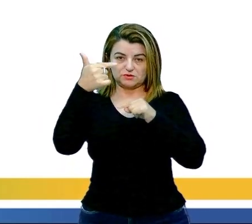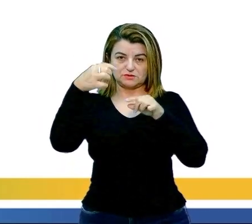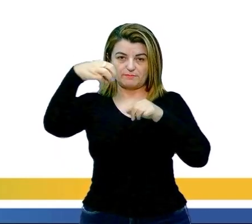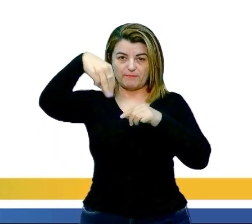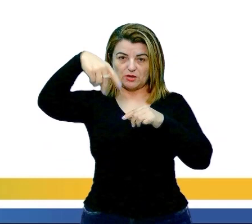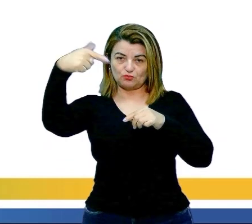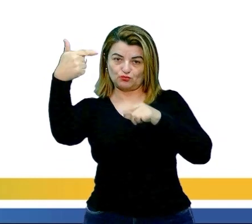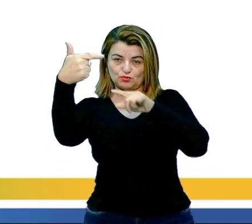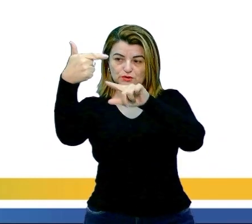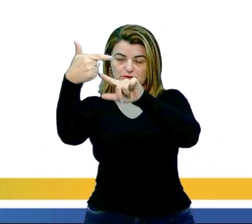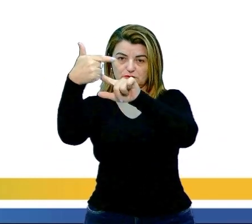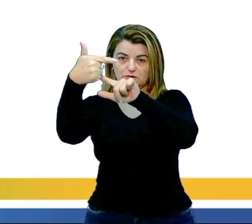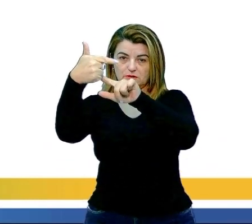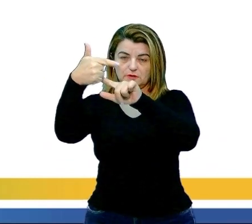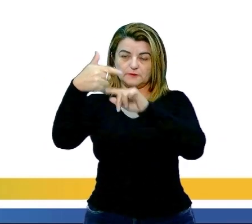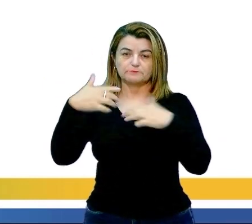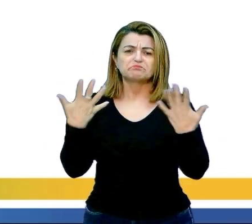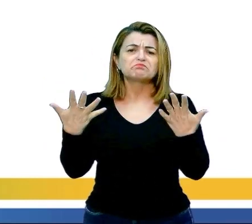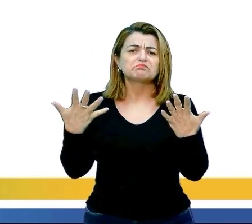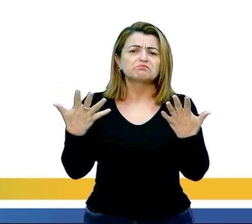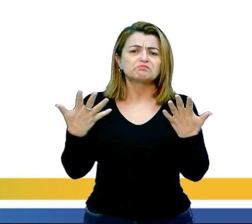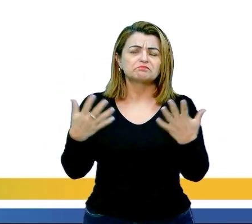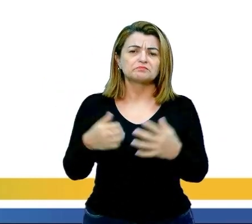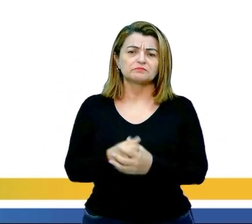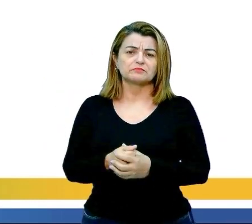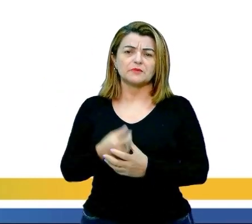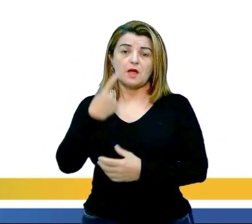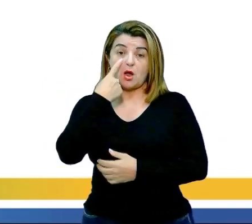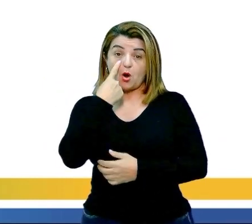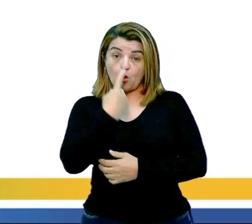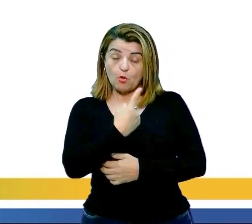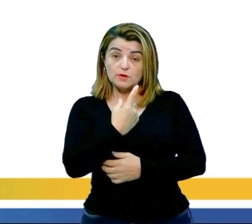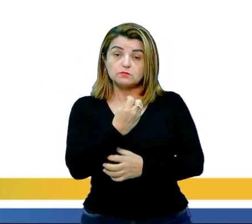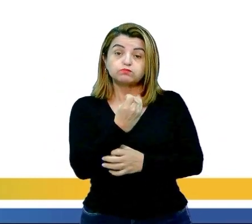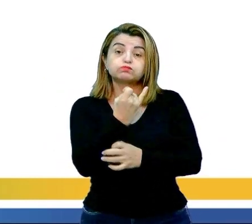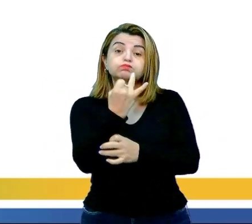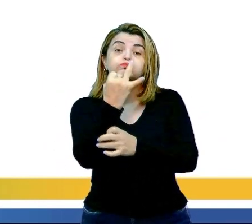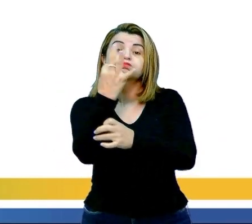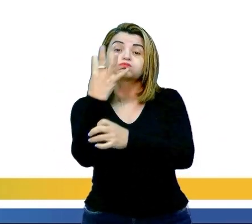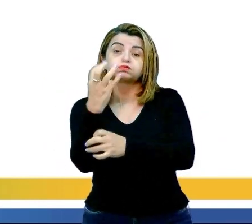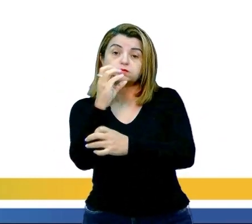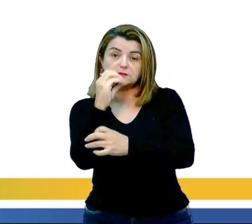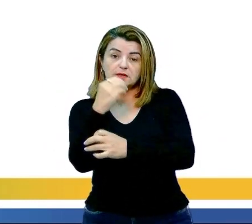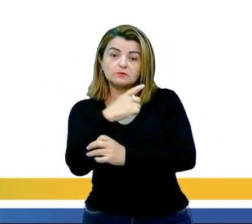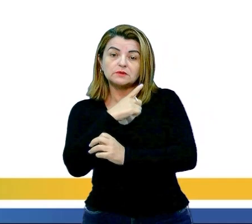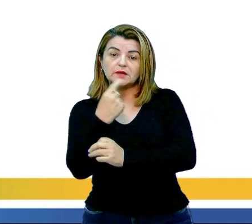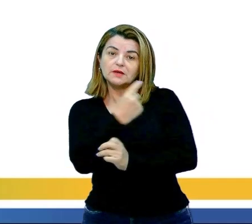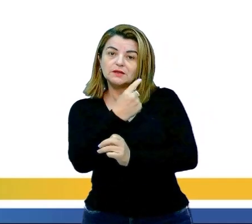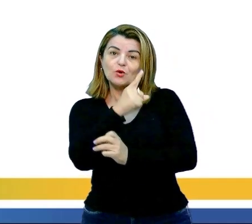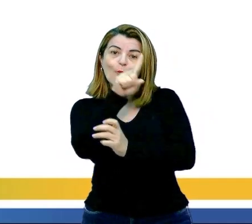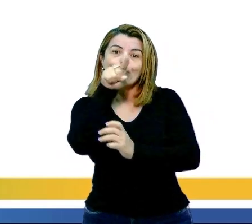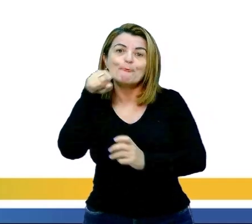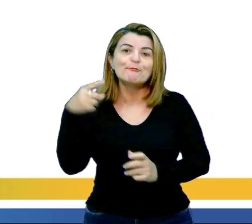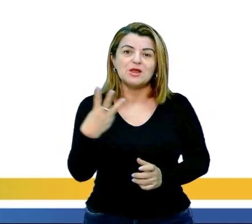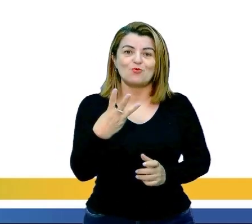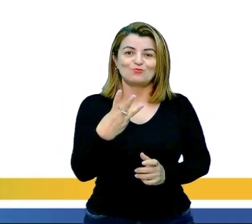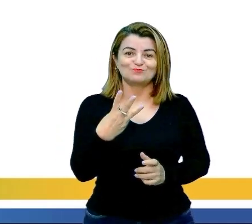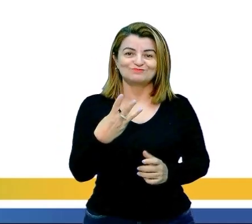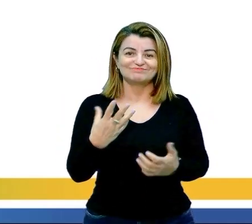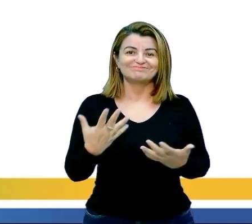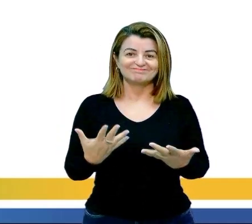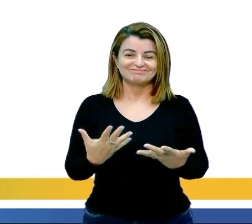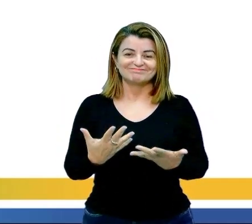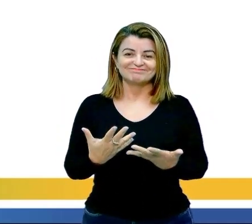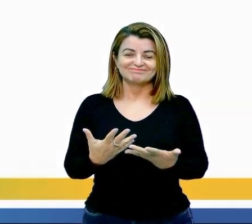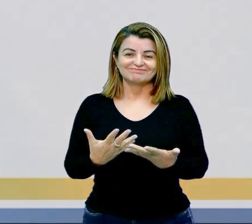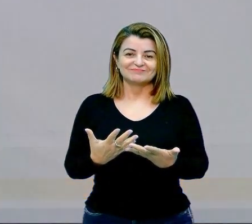10 elevado a 6? Pessoal, observa a quantidade de zeros que nós temos lá em 1 milhão, tá?